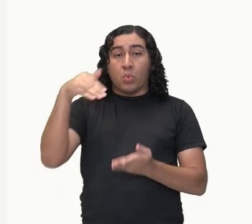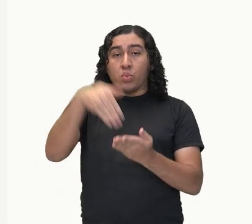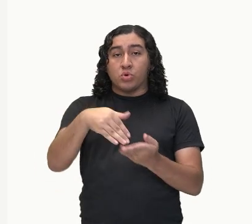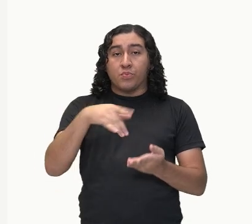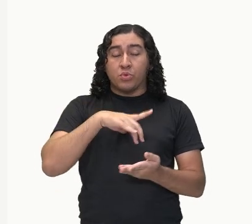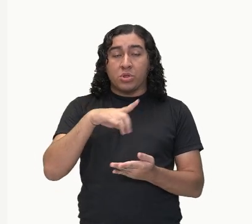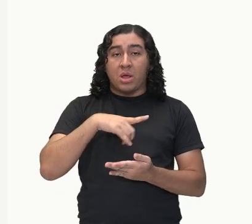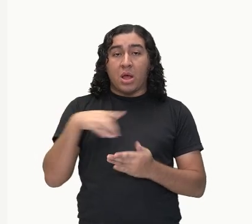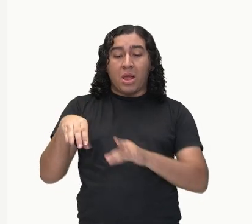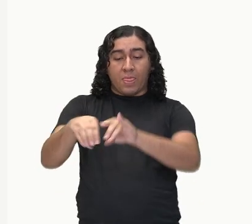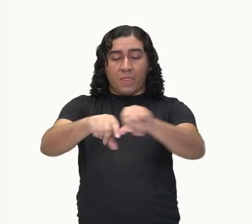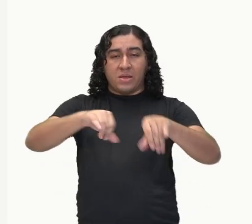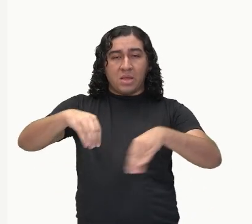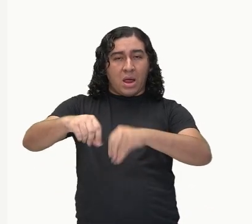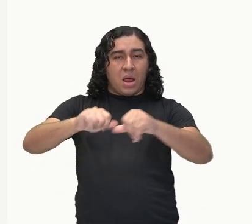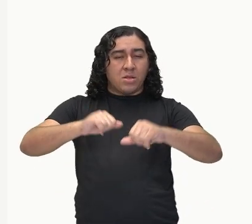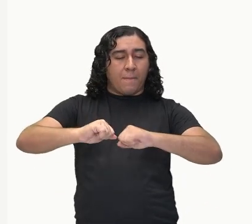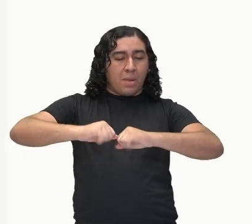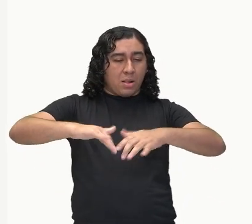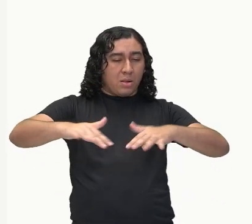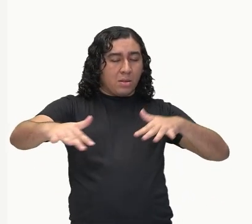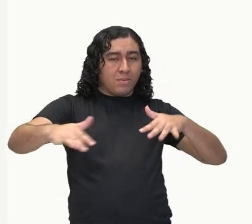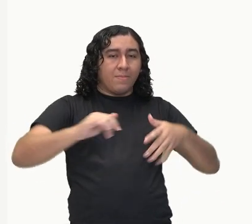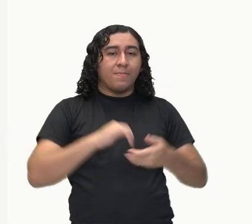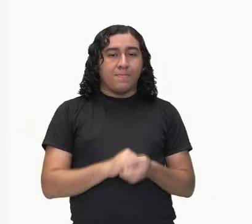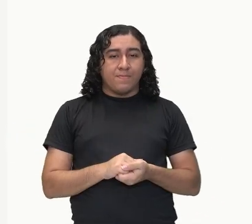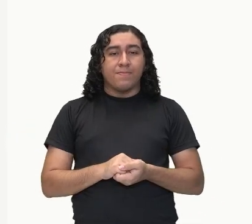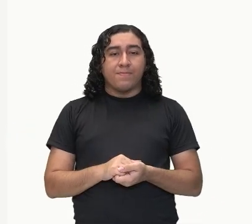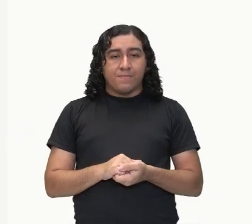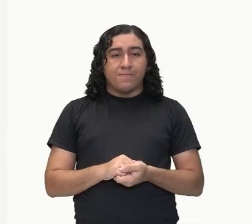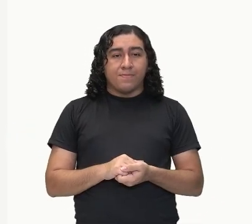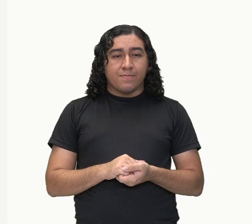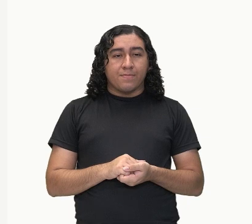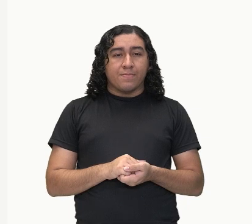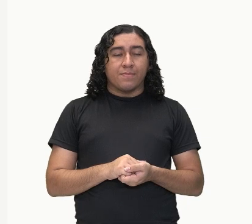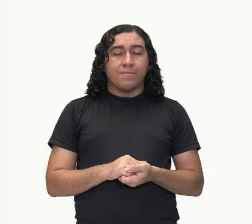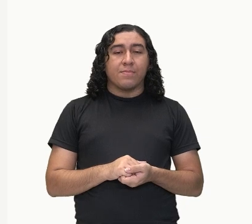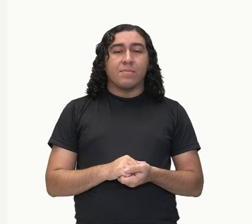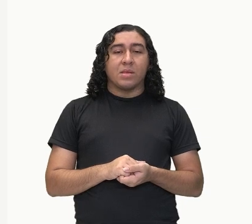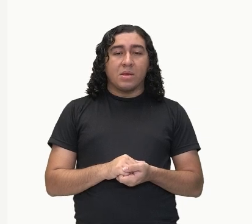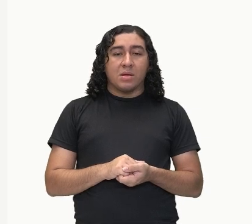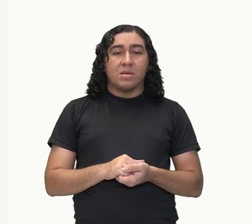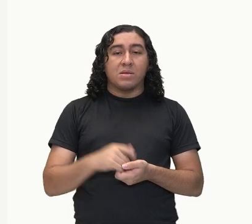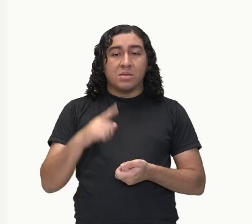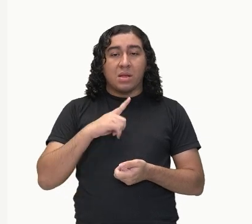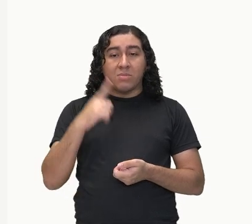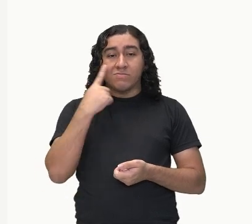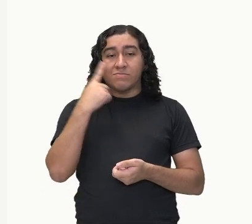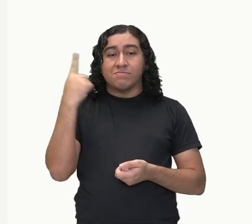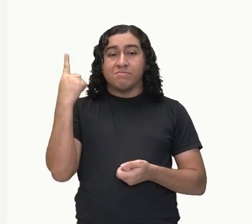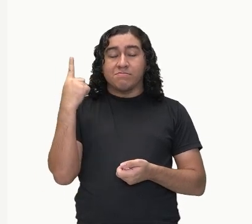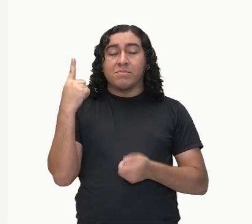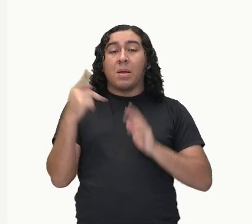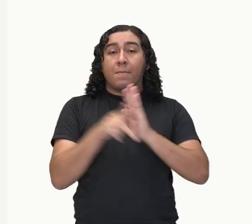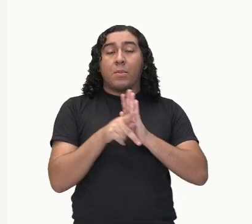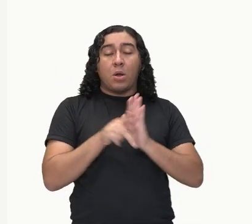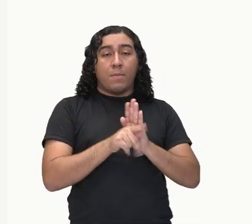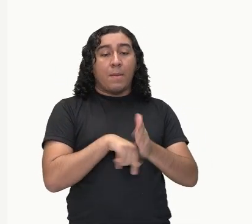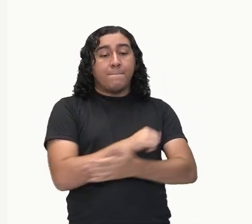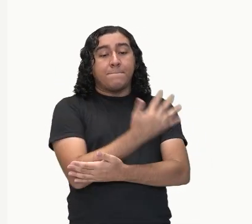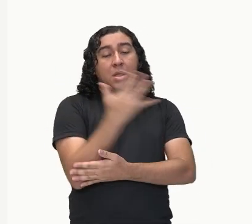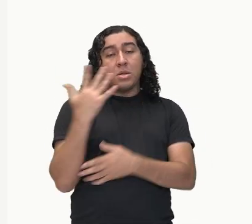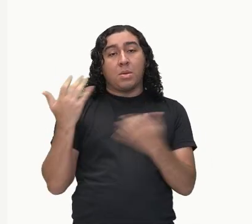desertos, né? Que temos aí a vegetação de cactácea predominante, arbustos, xerófitos, ou seja, adaptados